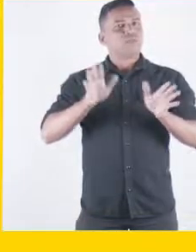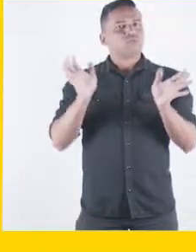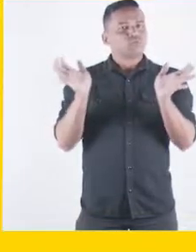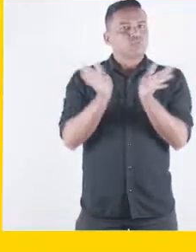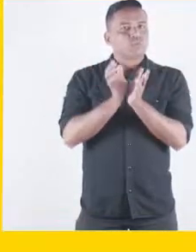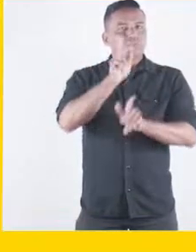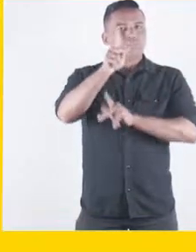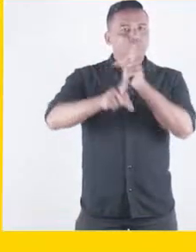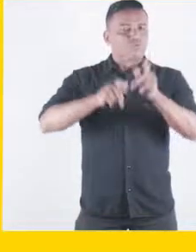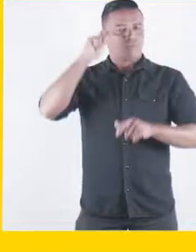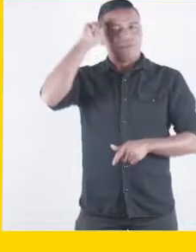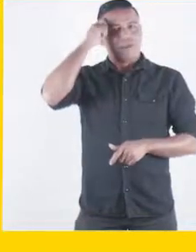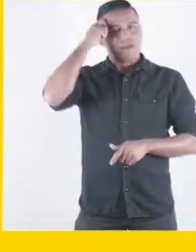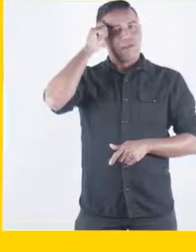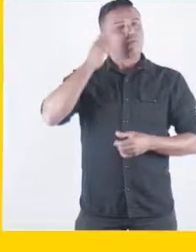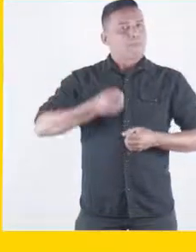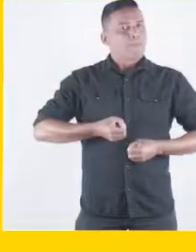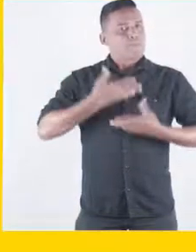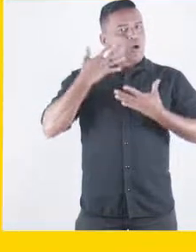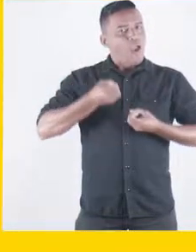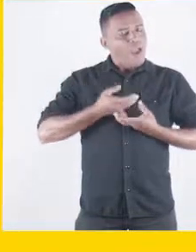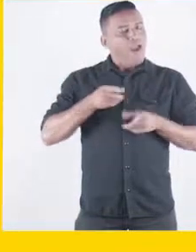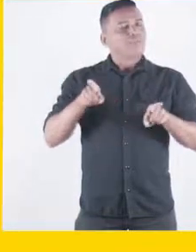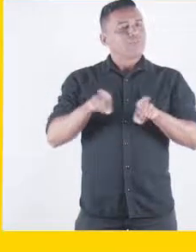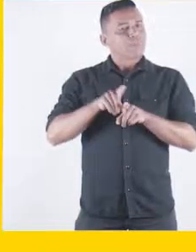sou poeta e contista também,